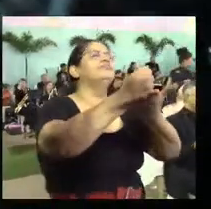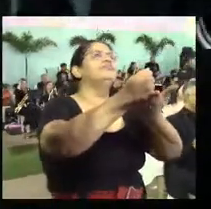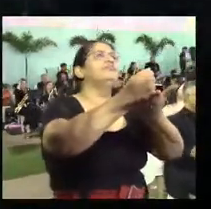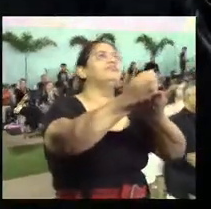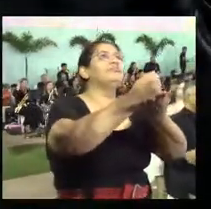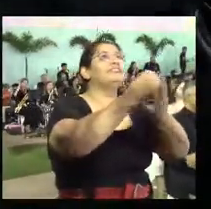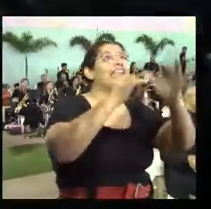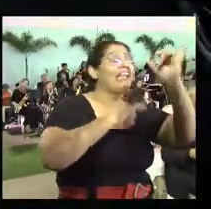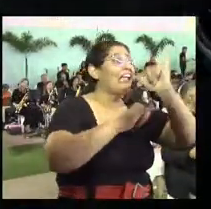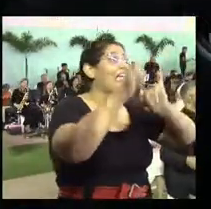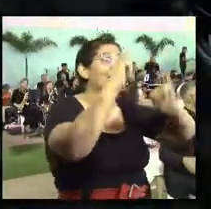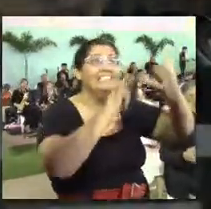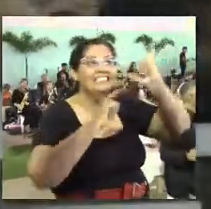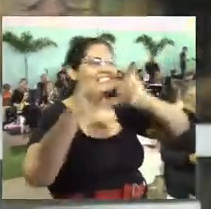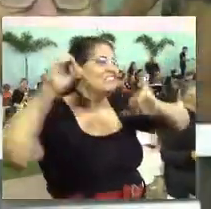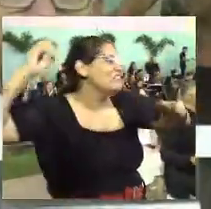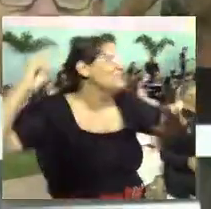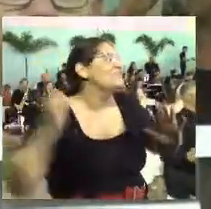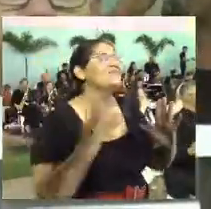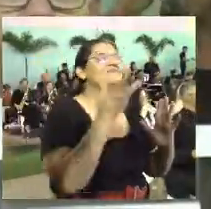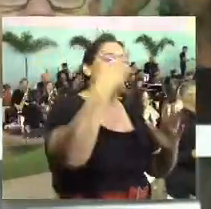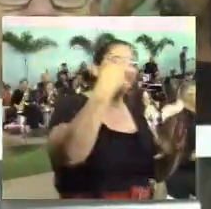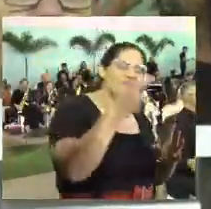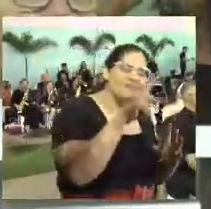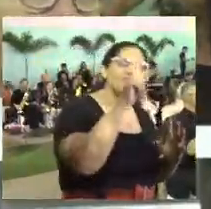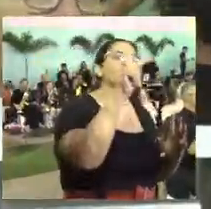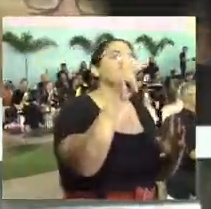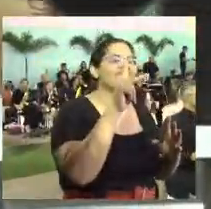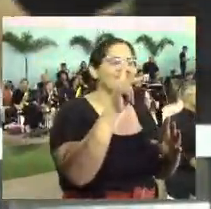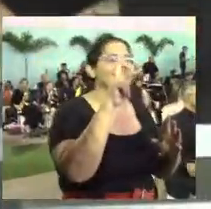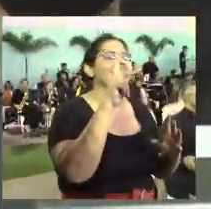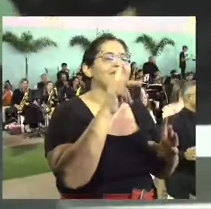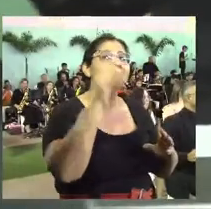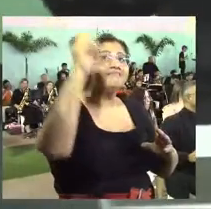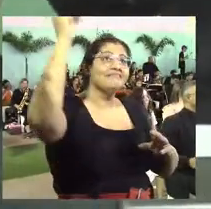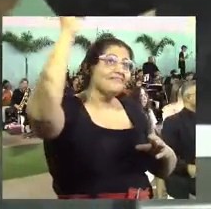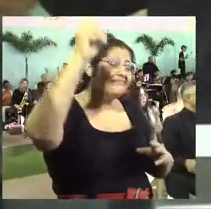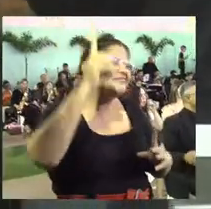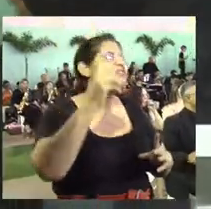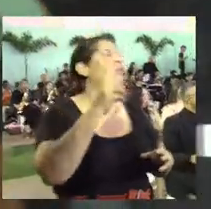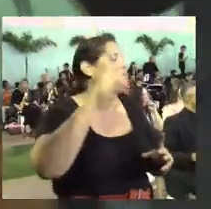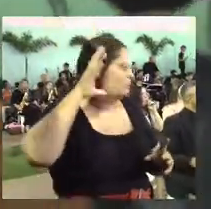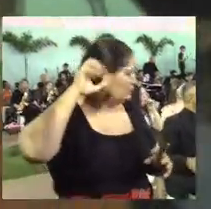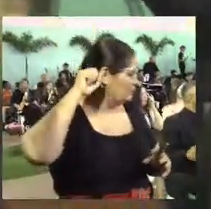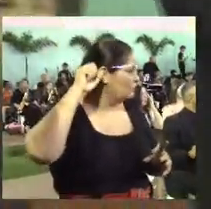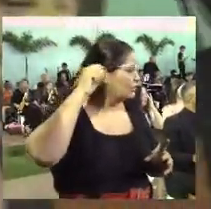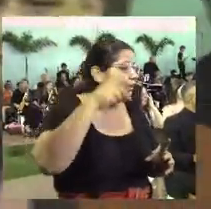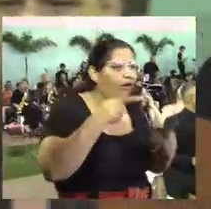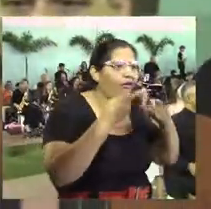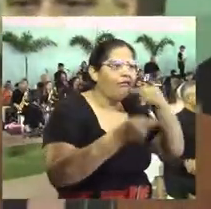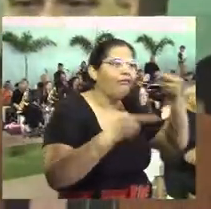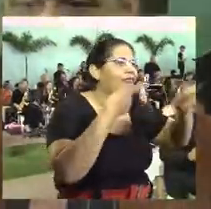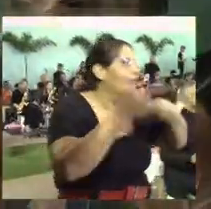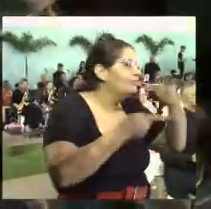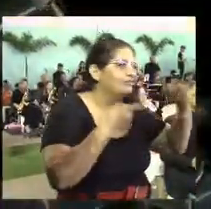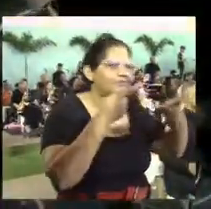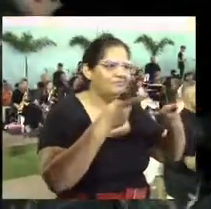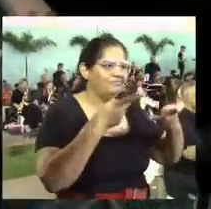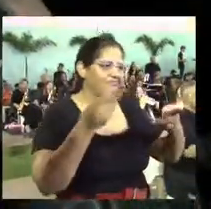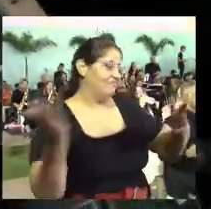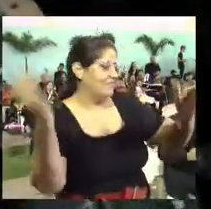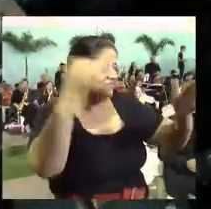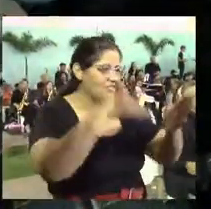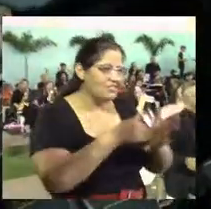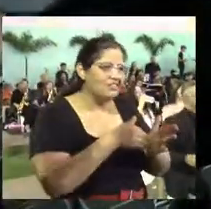tem notícia nova pra você eu sou bem o que ele mandou te dizer tá